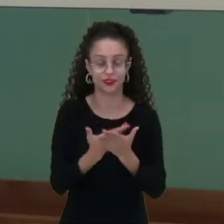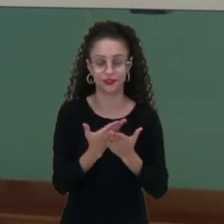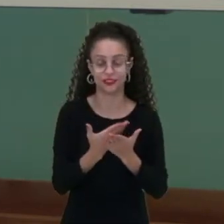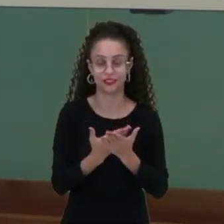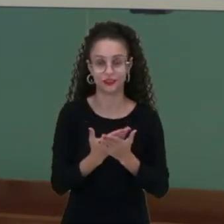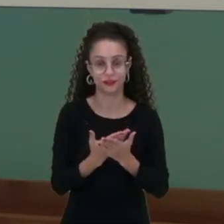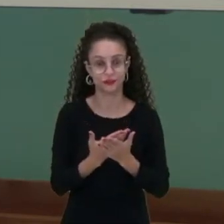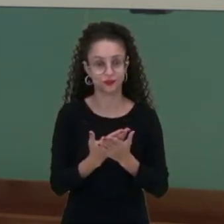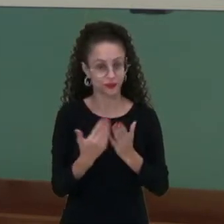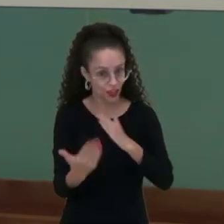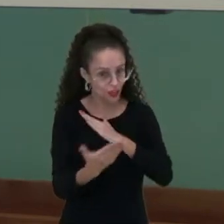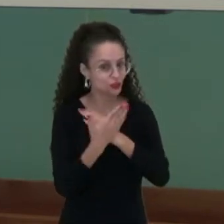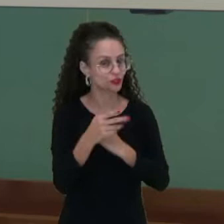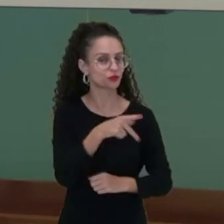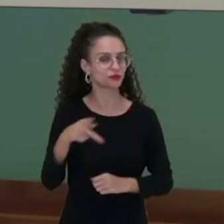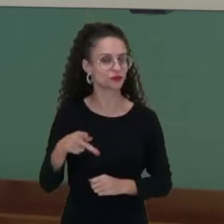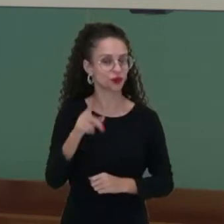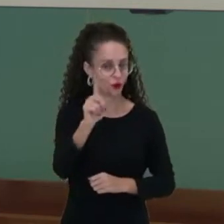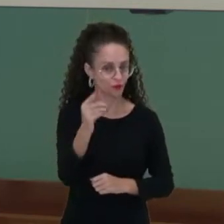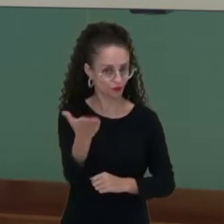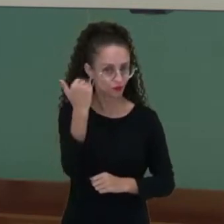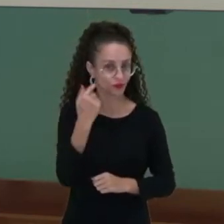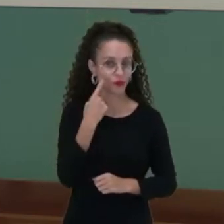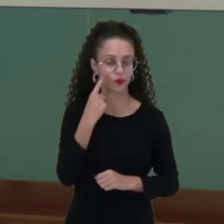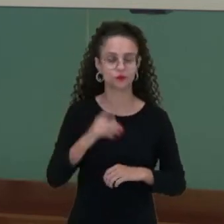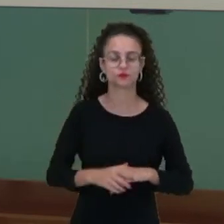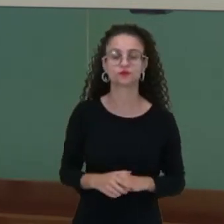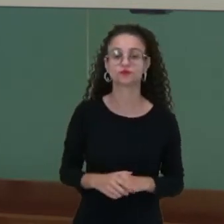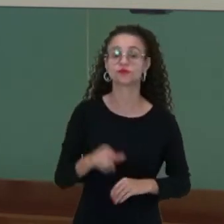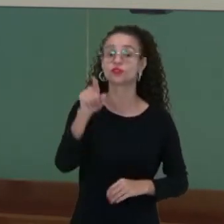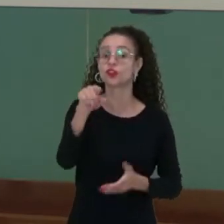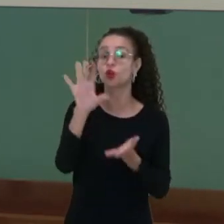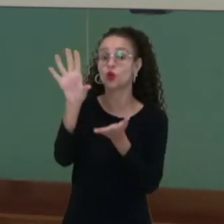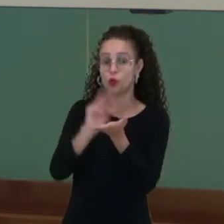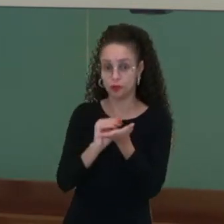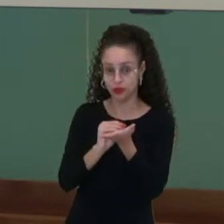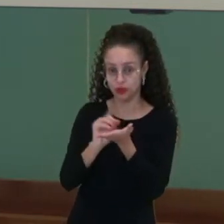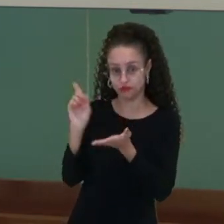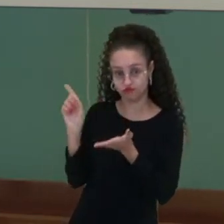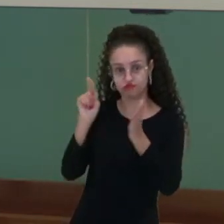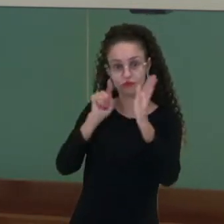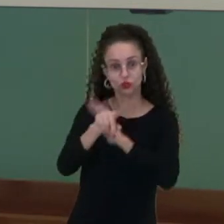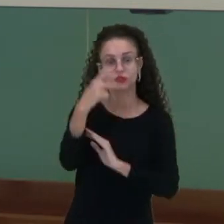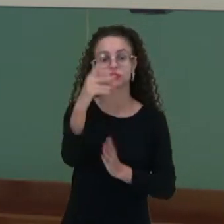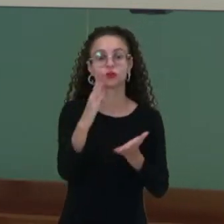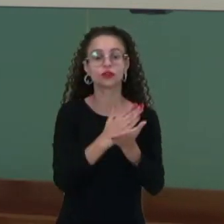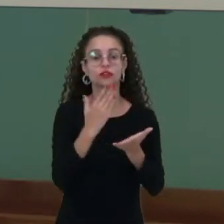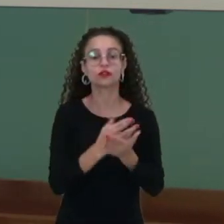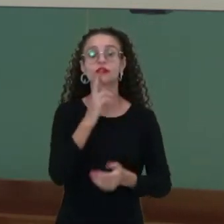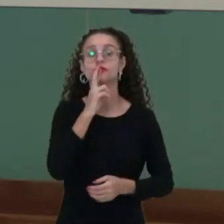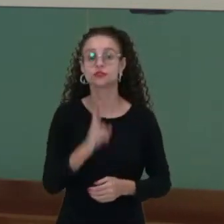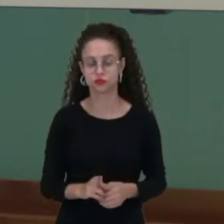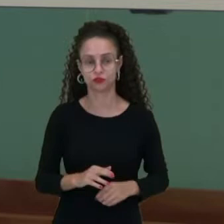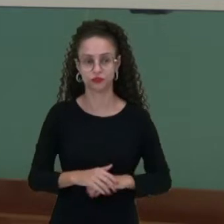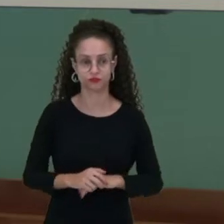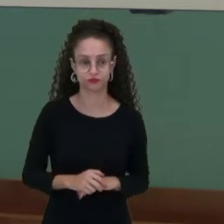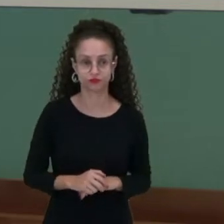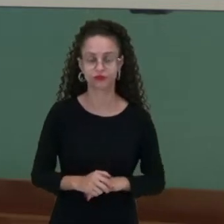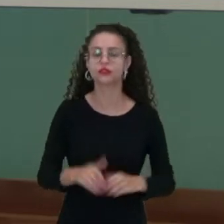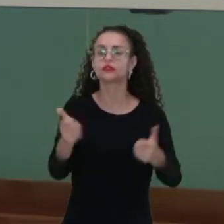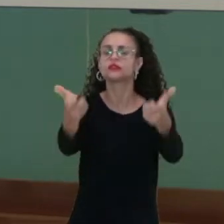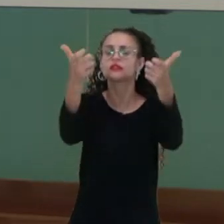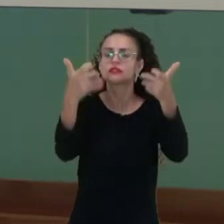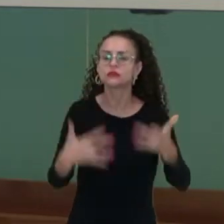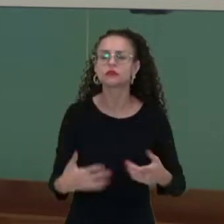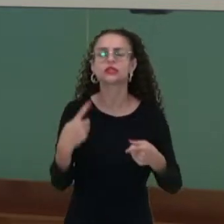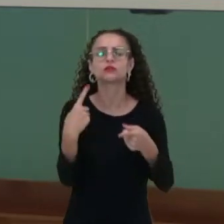aí. Ajuda o professor Roberto nessa. Bora lá? Copie a pergunta no seu caderno e responda. Explique